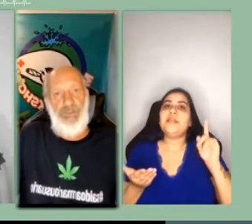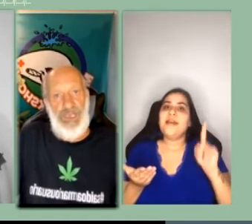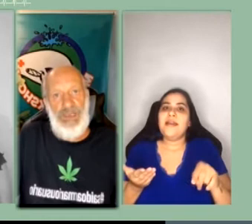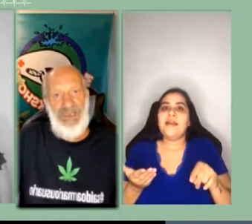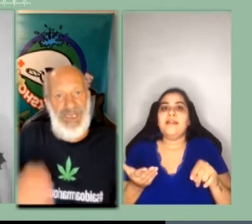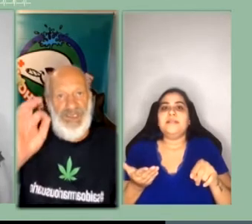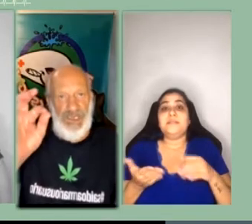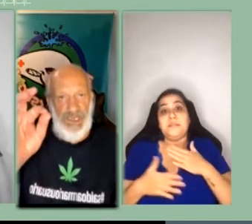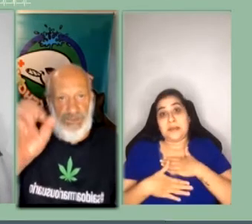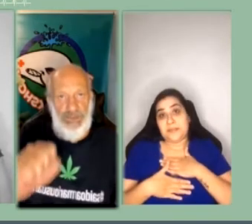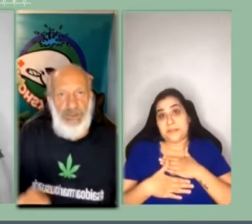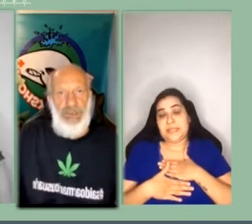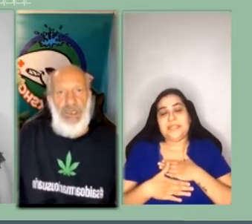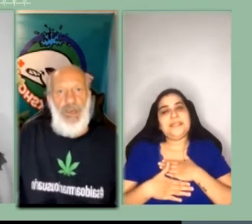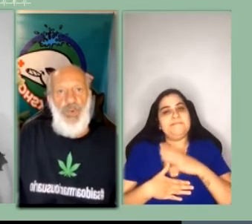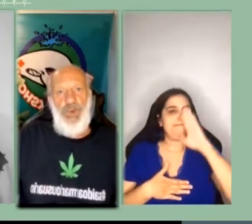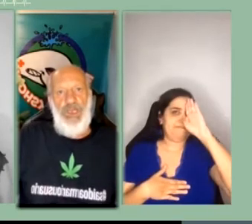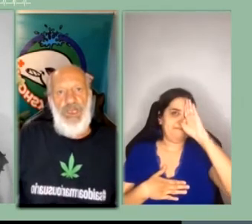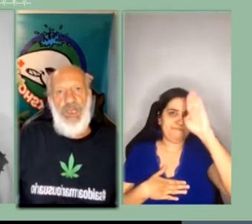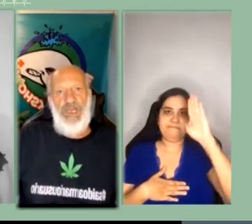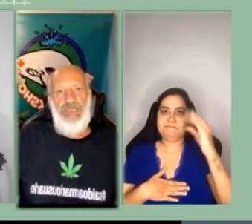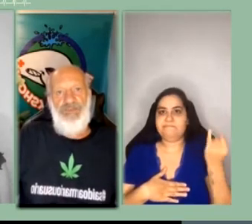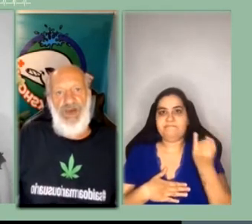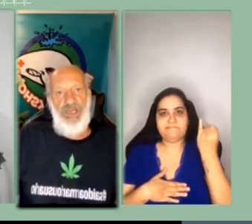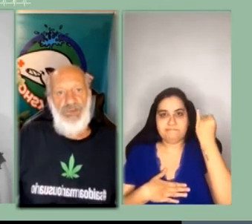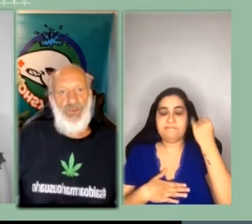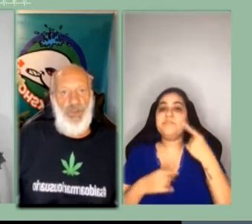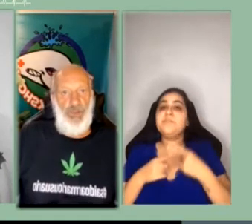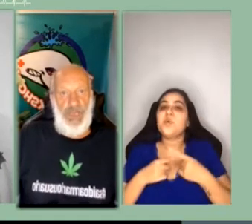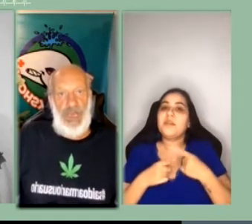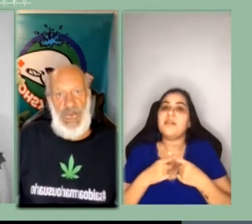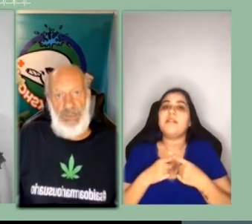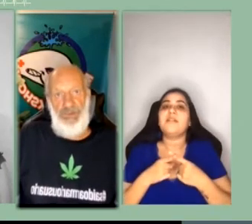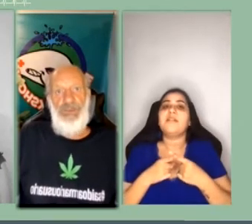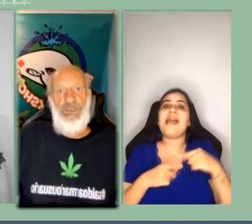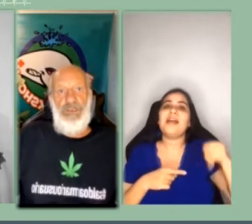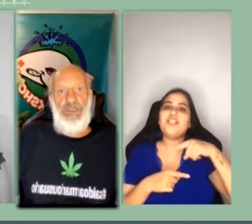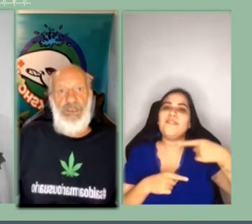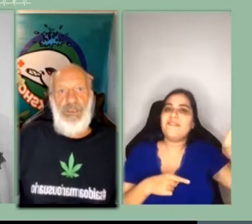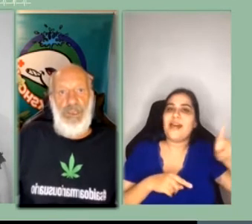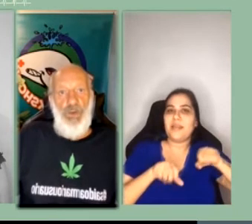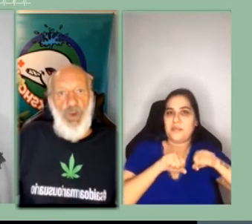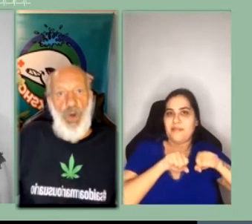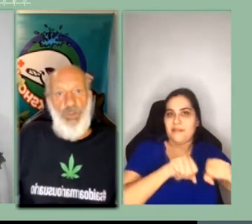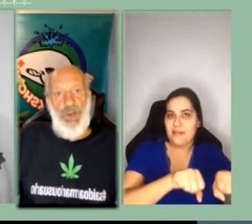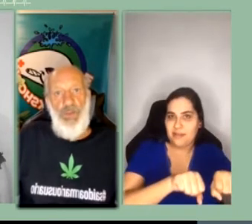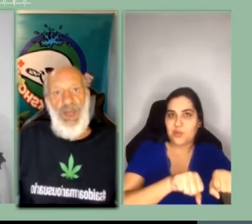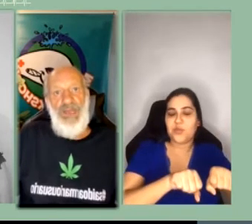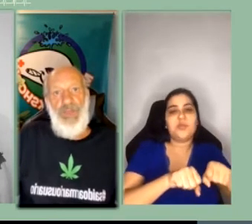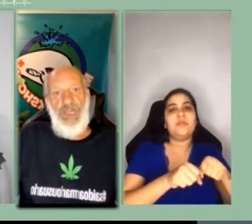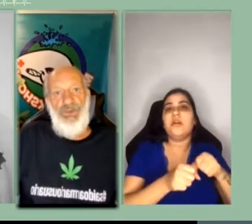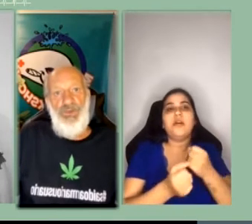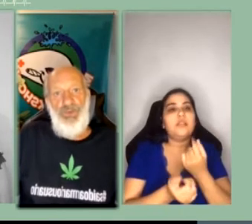para mim, crítica, porque a gente vai ao supermercado e não compra